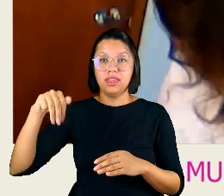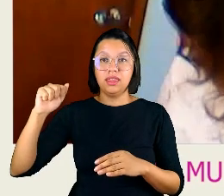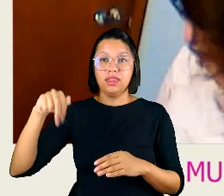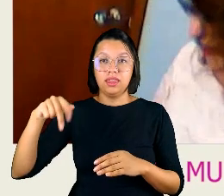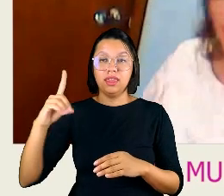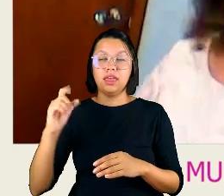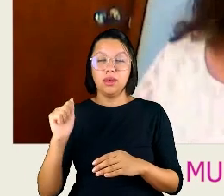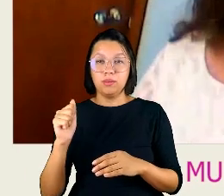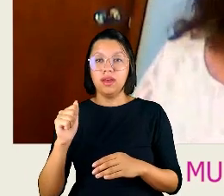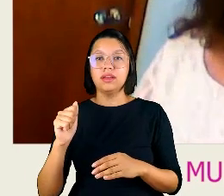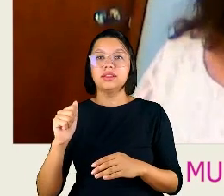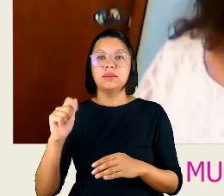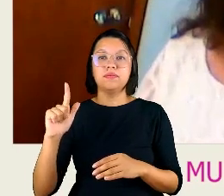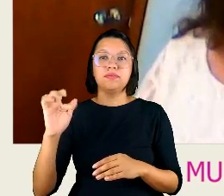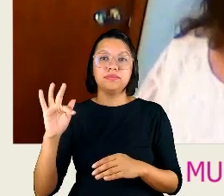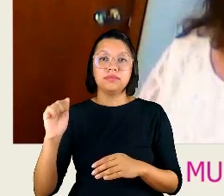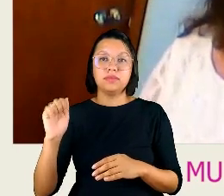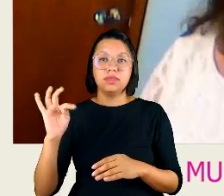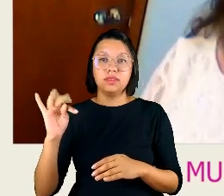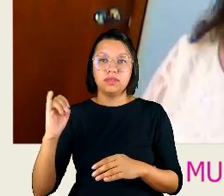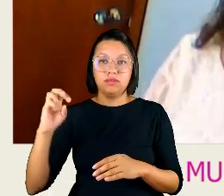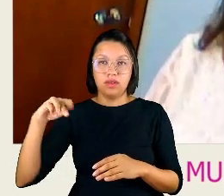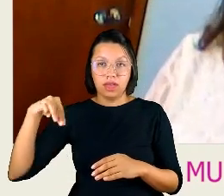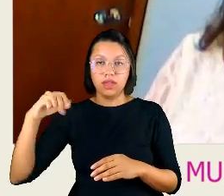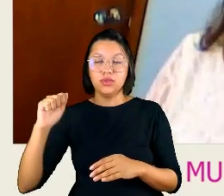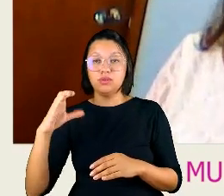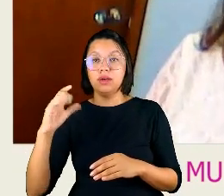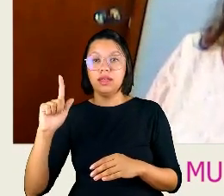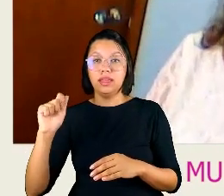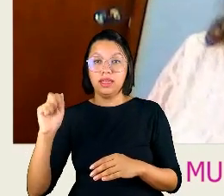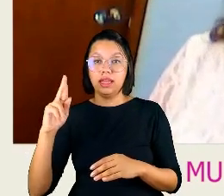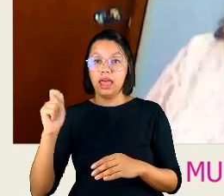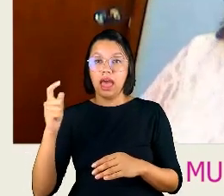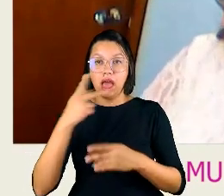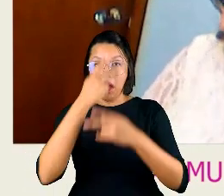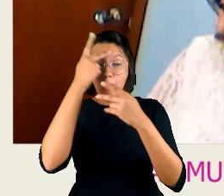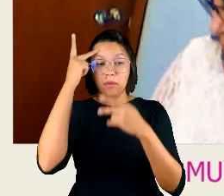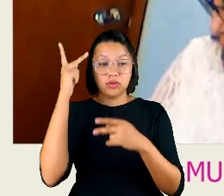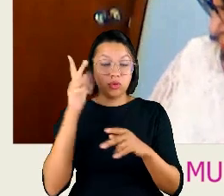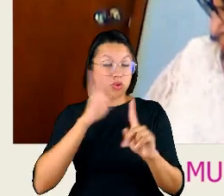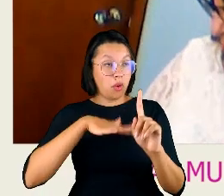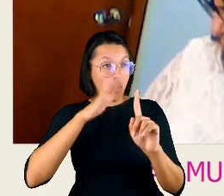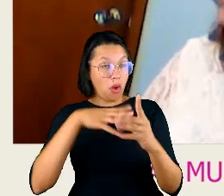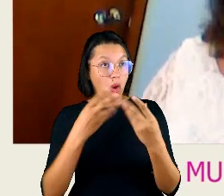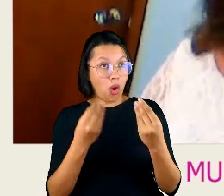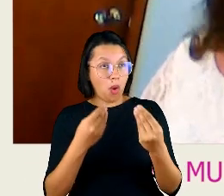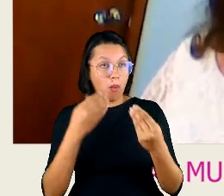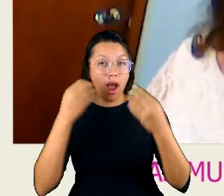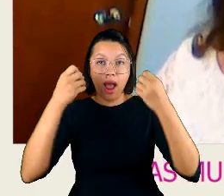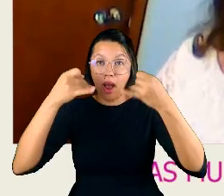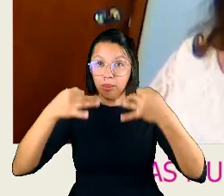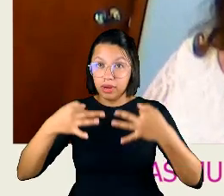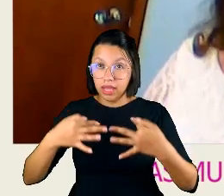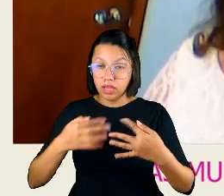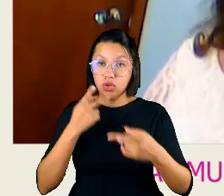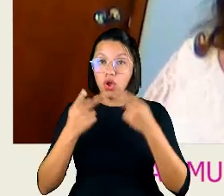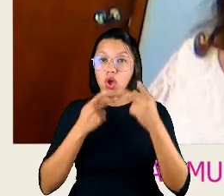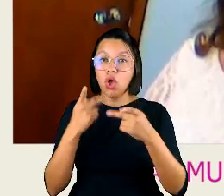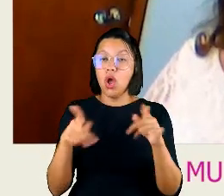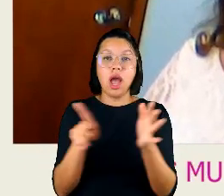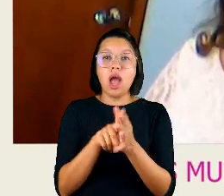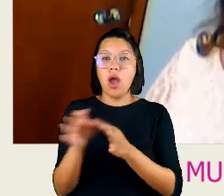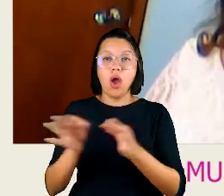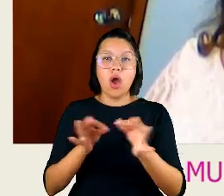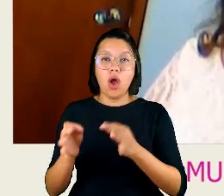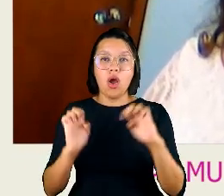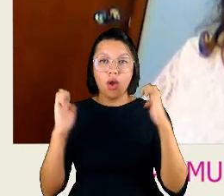discussão riquíssima, e todas as pessoas estão elogiando muito, tanto as explanações, os comentários, quanto a própria organização do evento. Então, espero